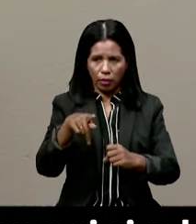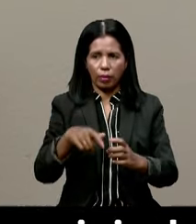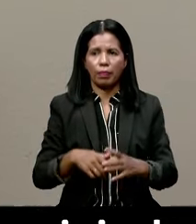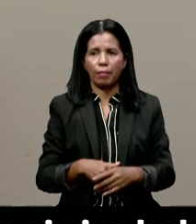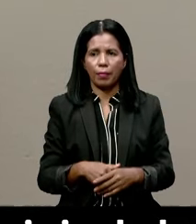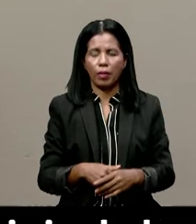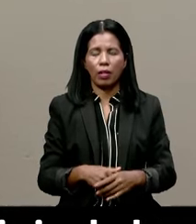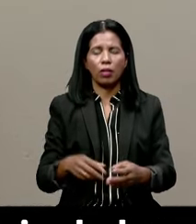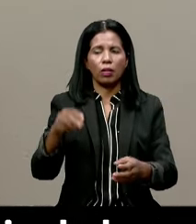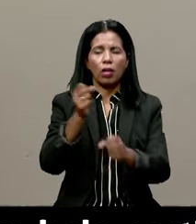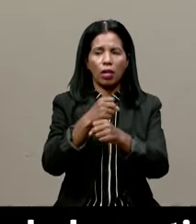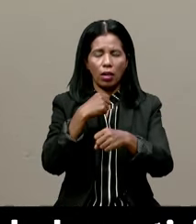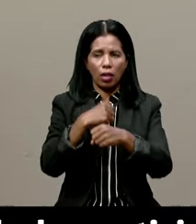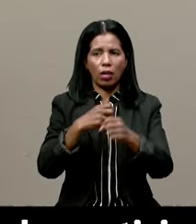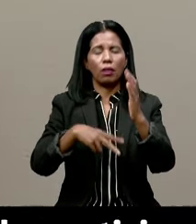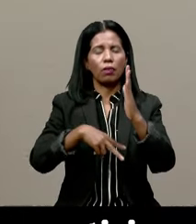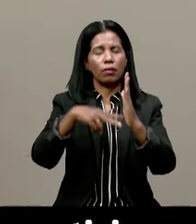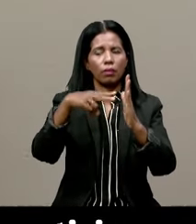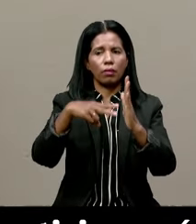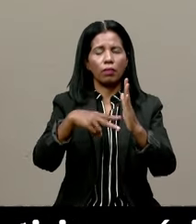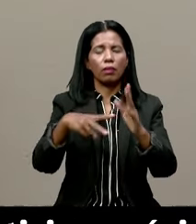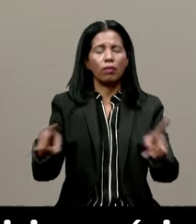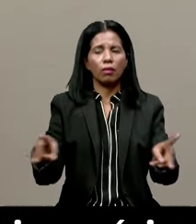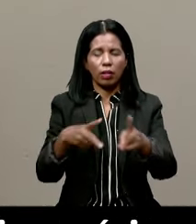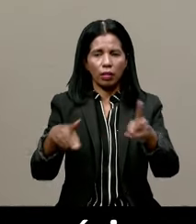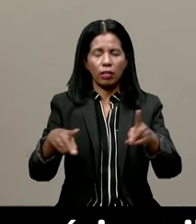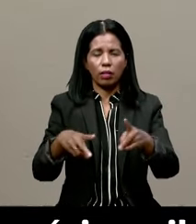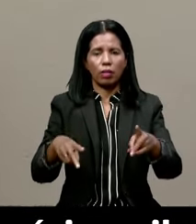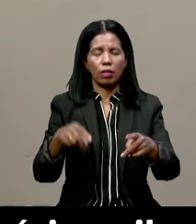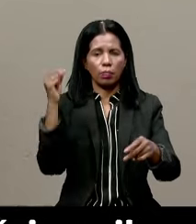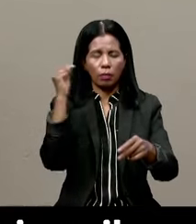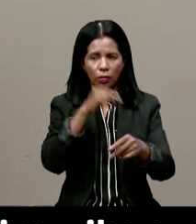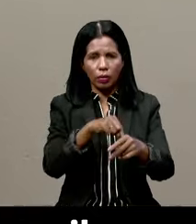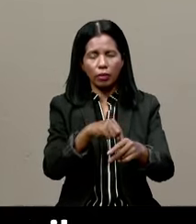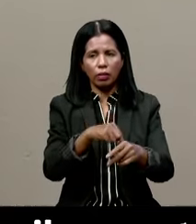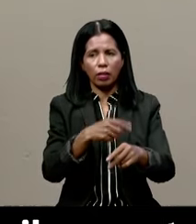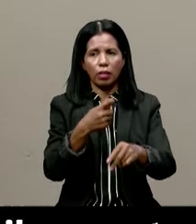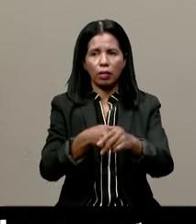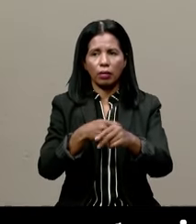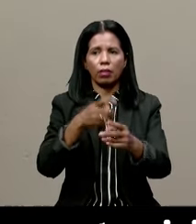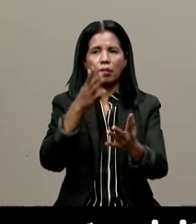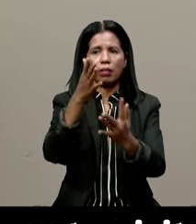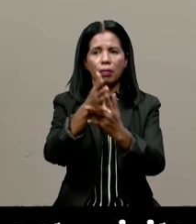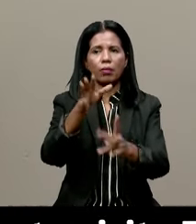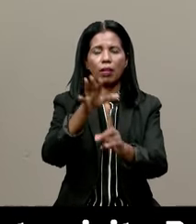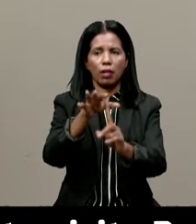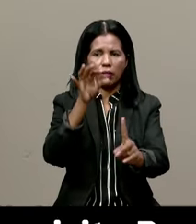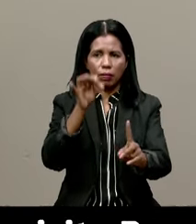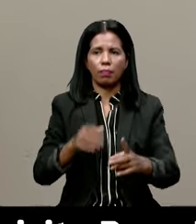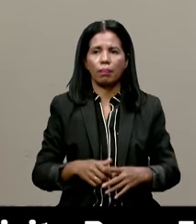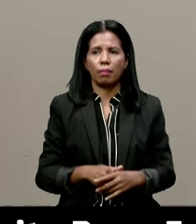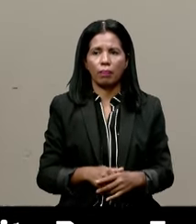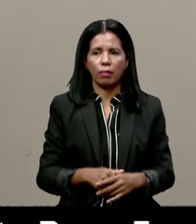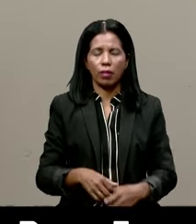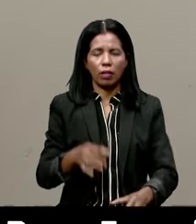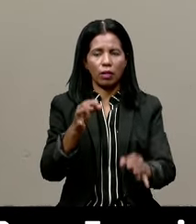pública, ou criação vaga ser na beca, inventa, e já tempo estamos no evento de eleição. Mas